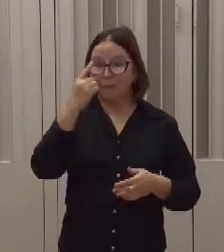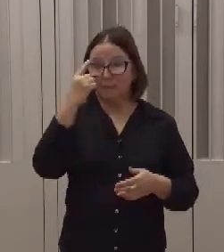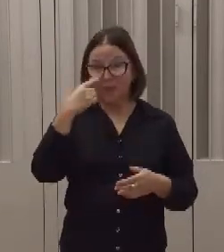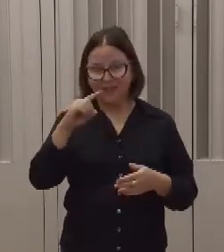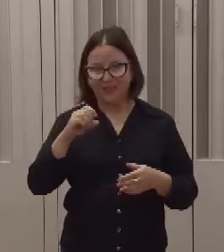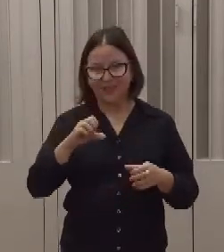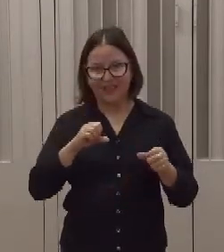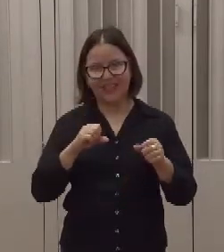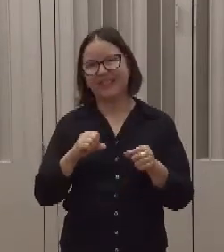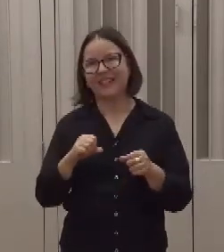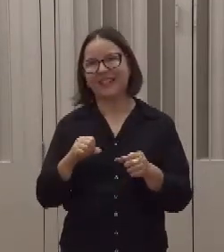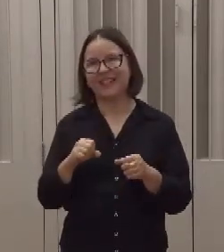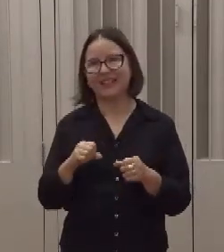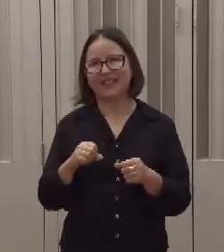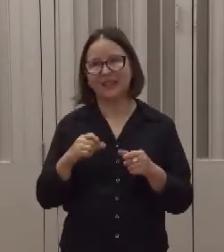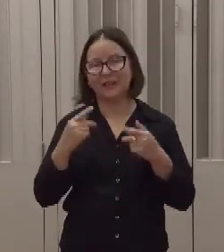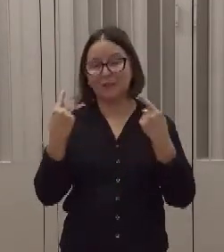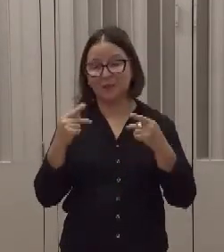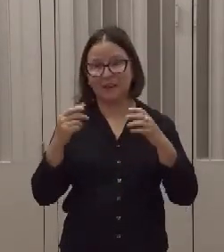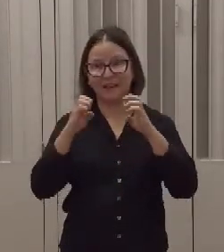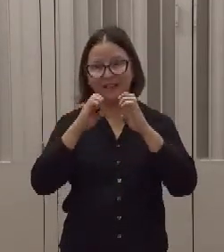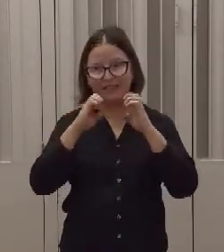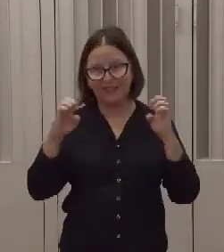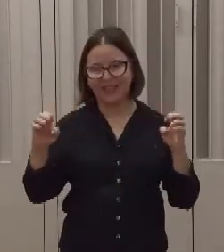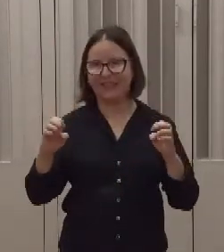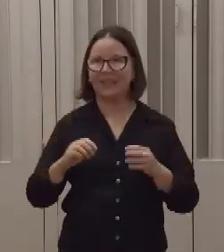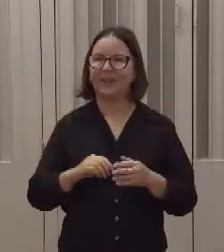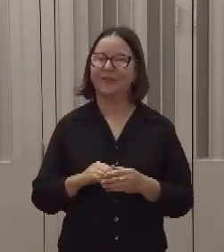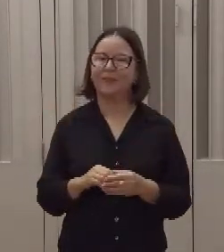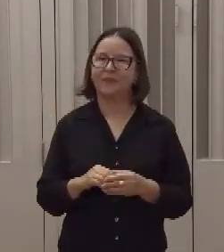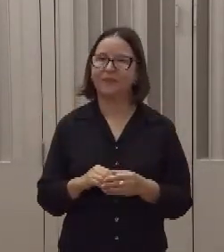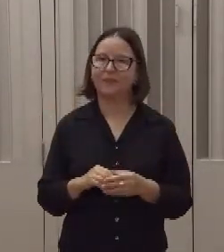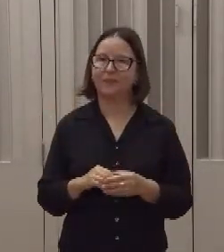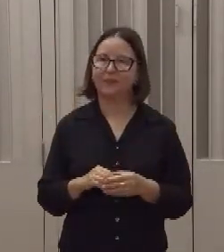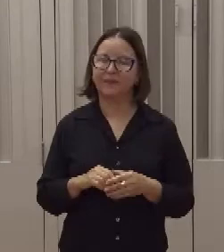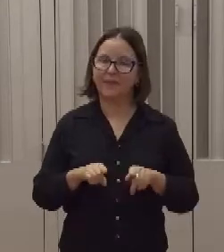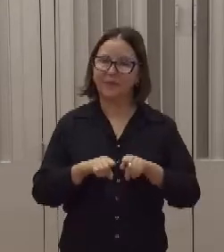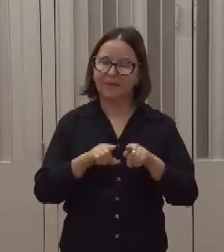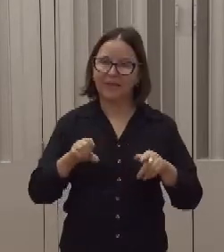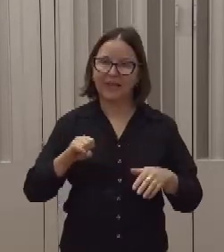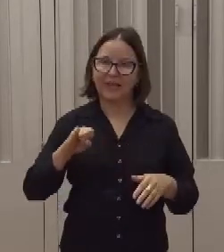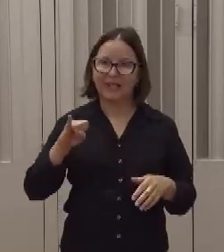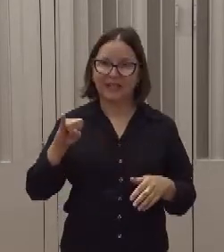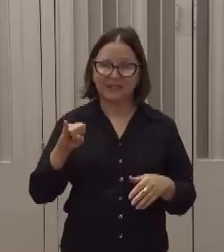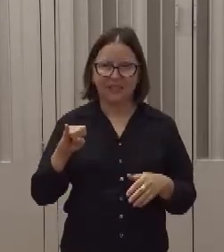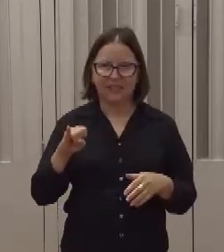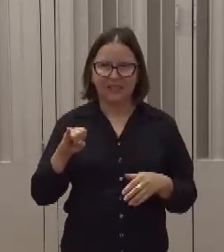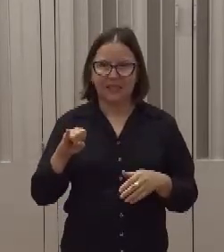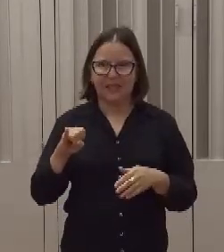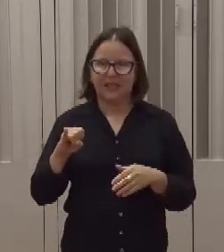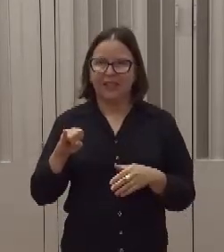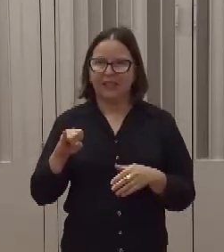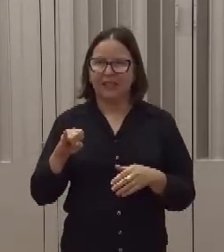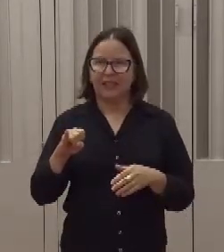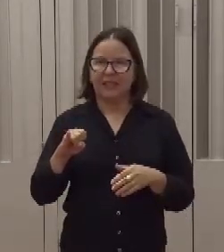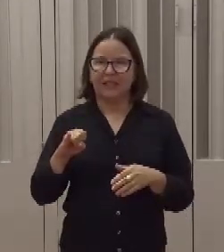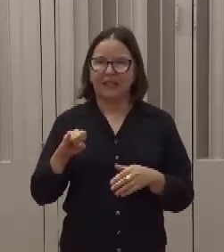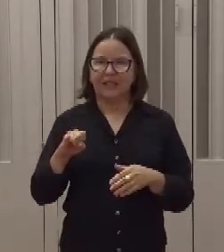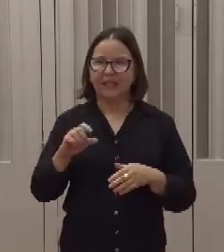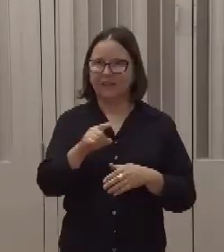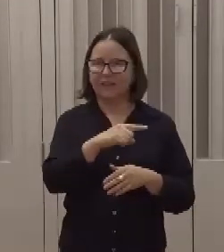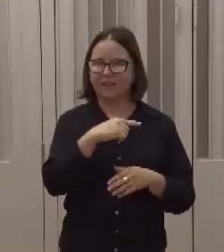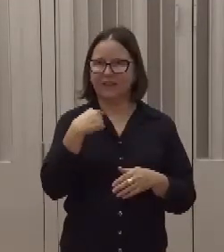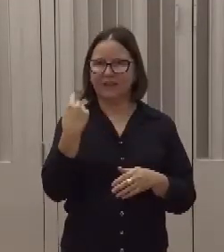nós temos a oferecer para o mundo é a ideia de que o céu um dia, o céu um dia, o céu um